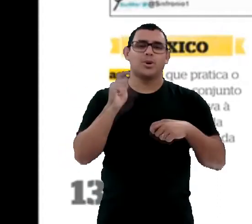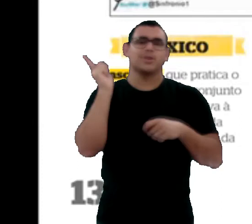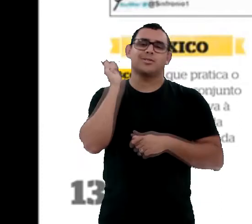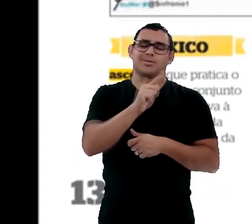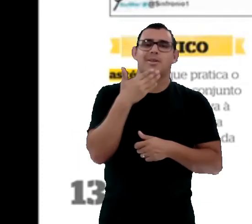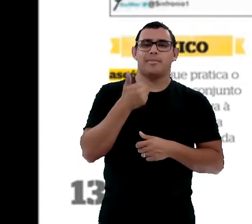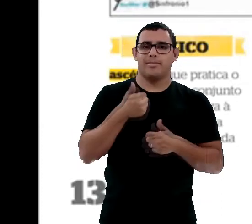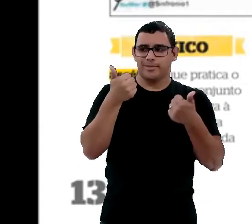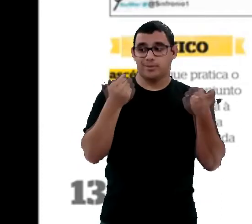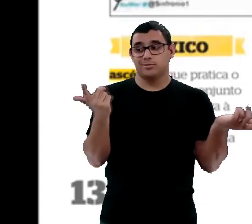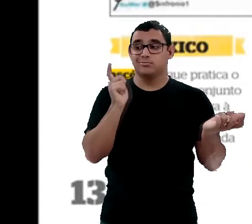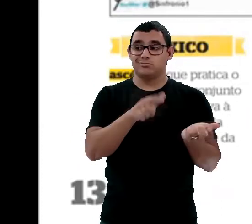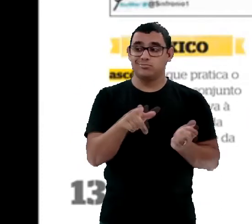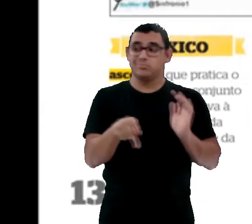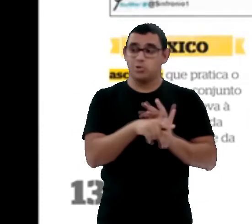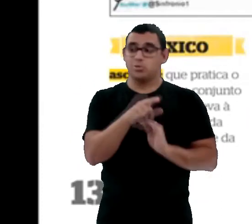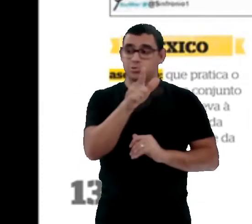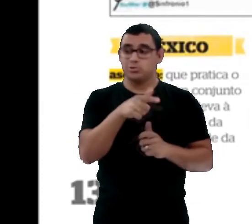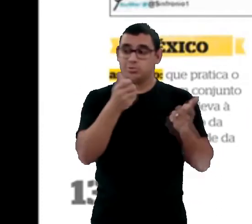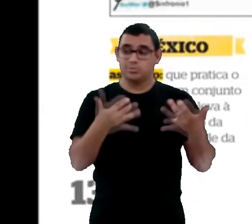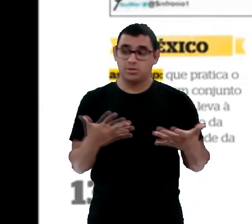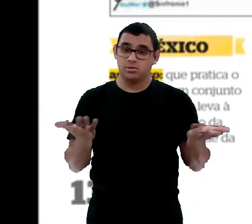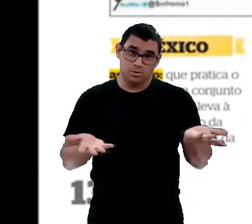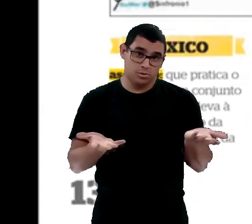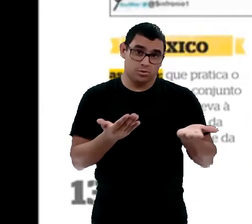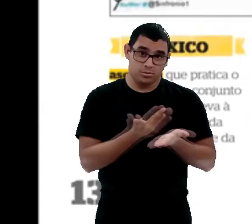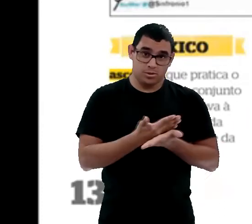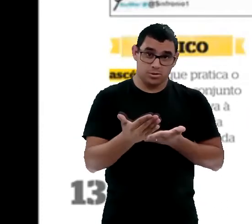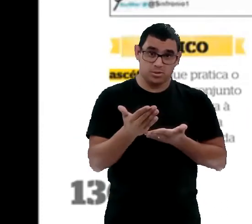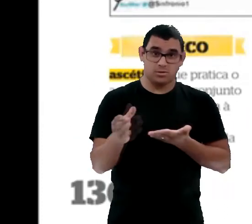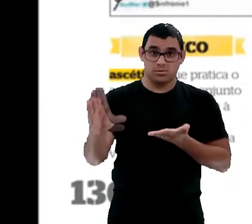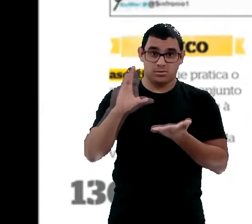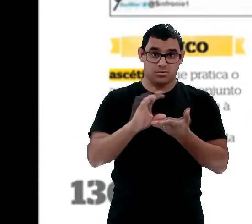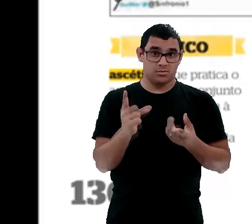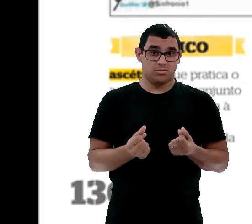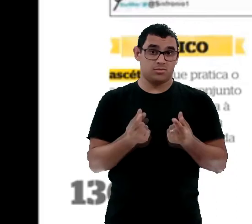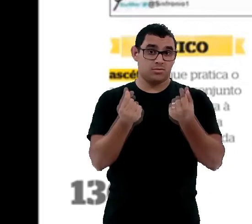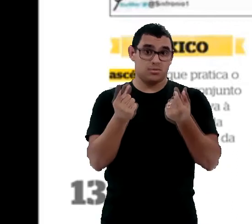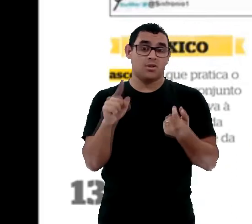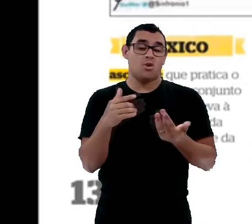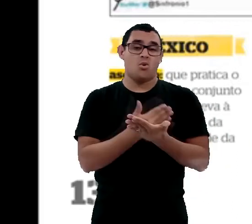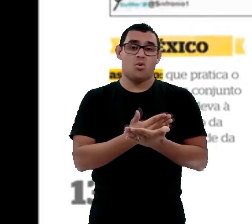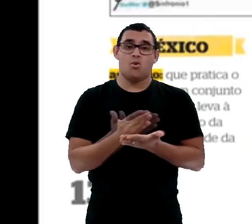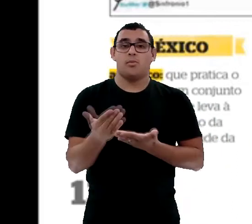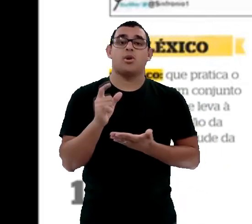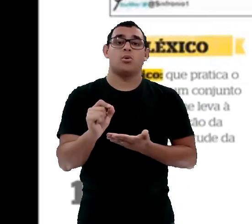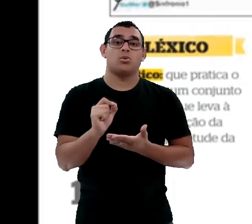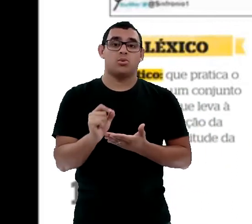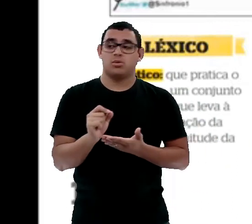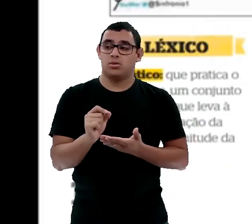é que vai fazer as pessoas viverem melhor. Bom, essa é a palavra dele.